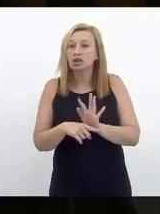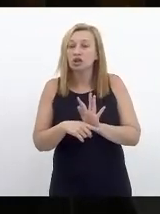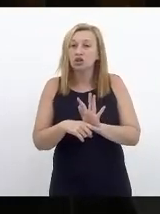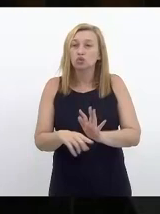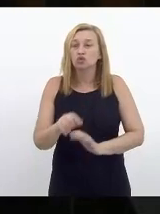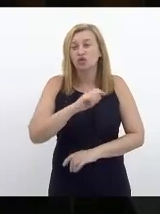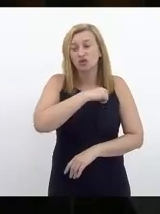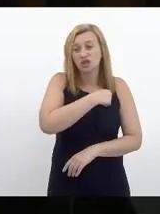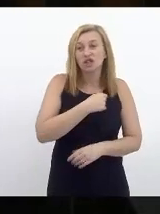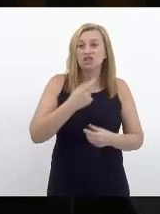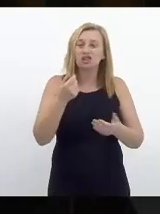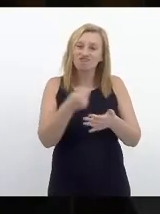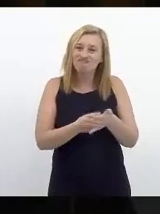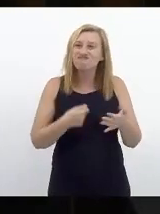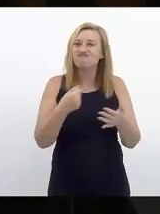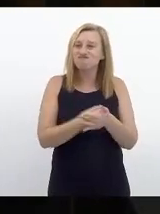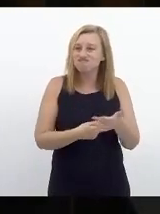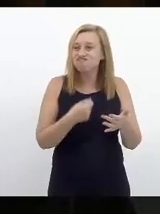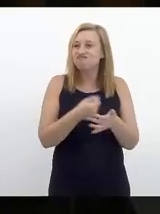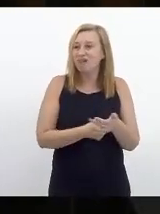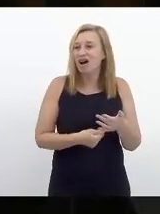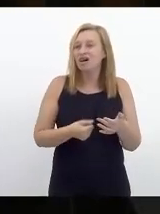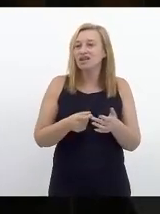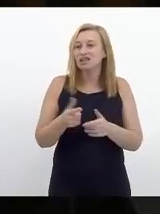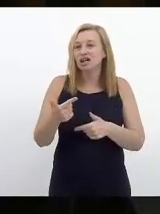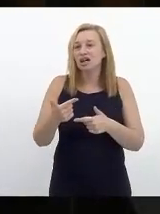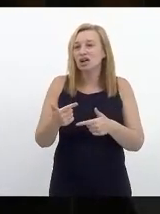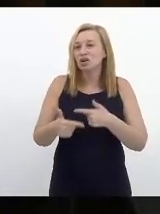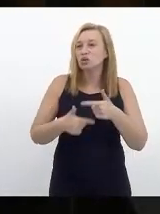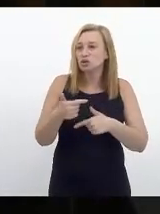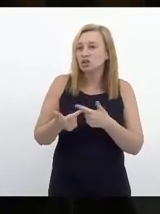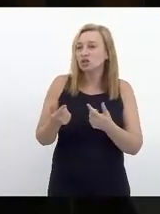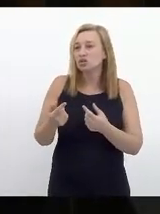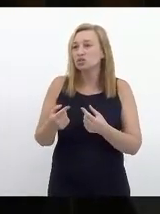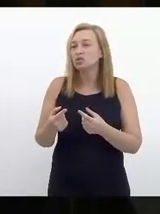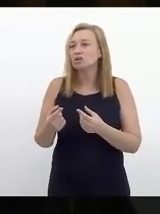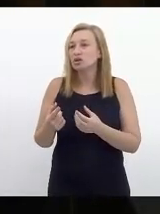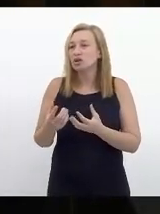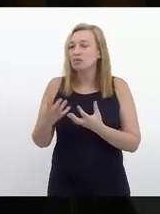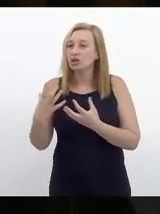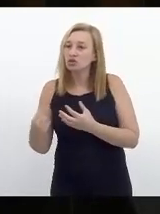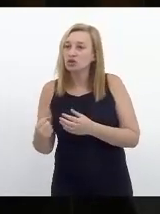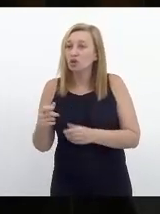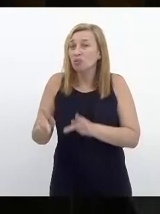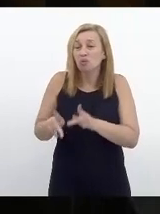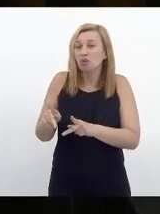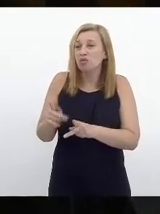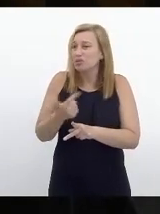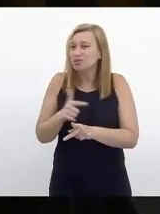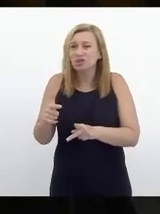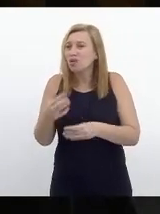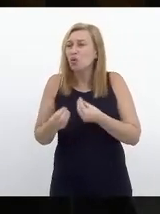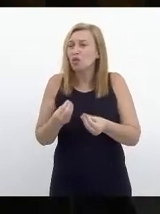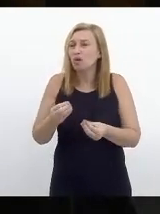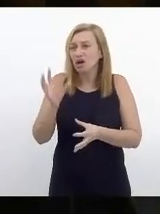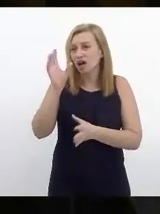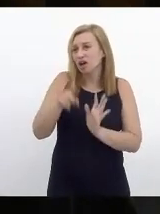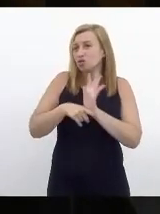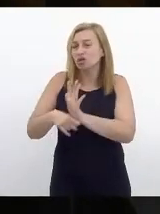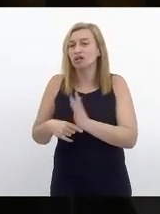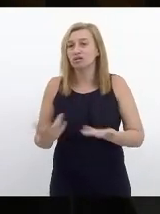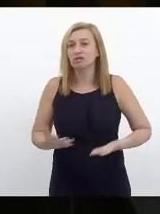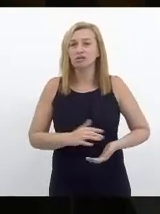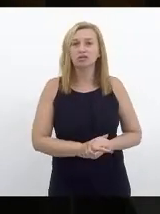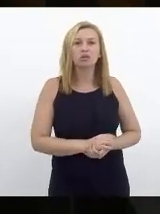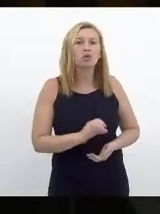briga, porque está lutando a favor do menos favorecido, mas não tem solução. O quê?